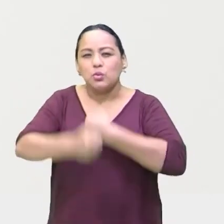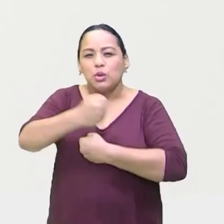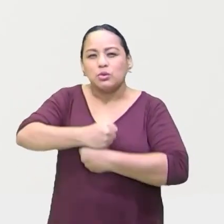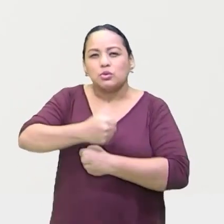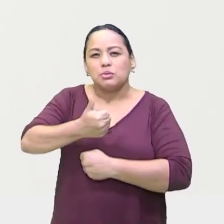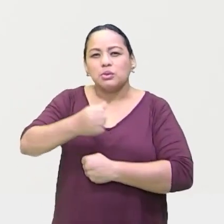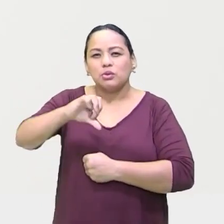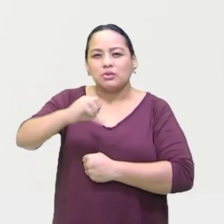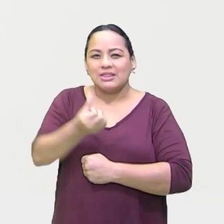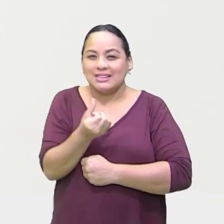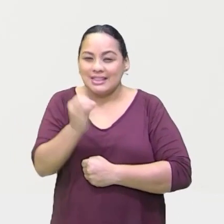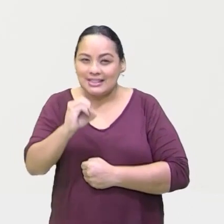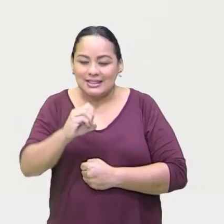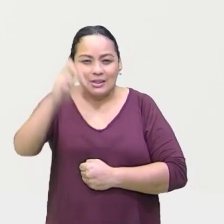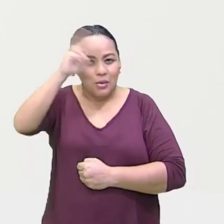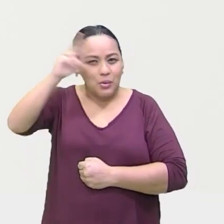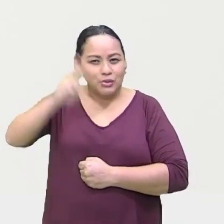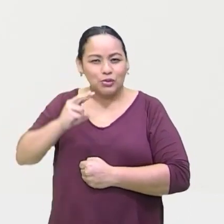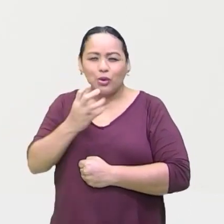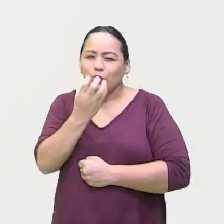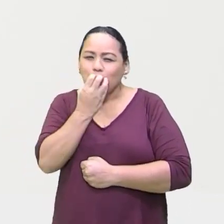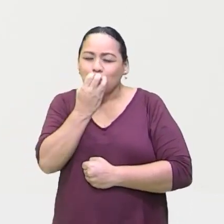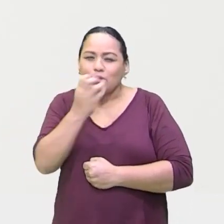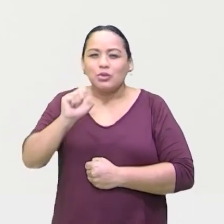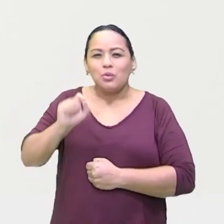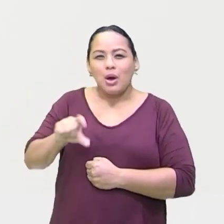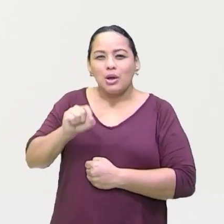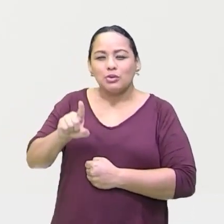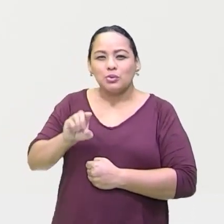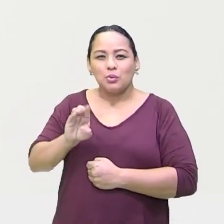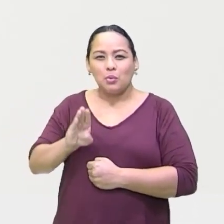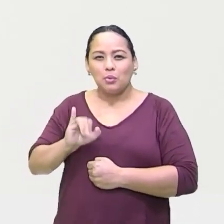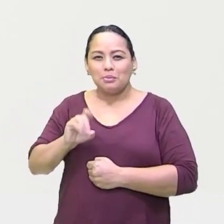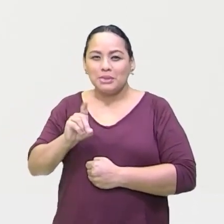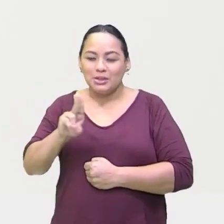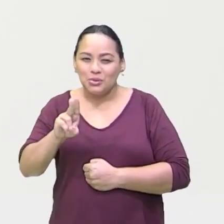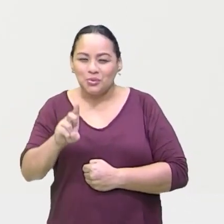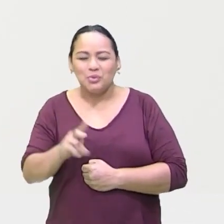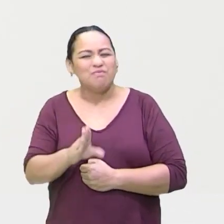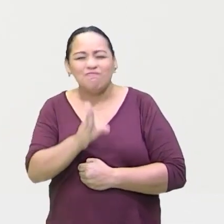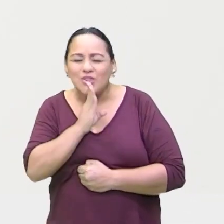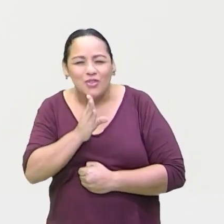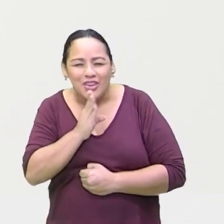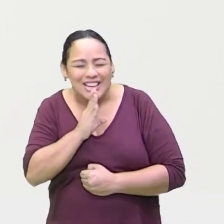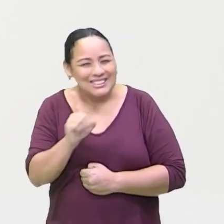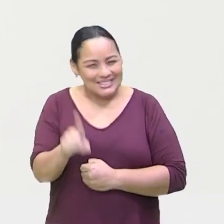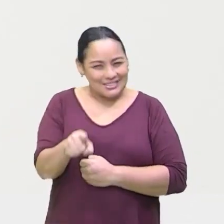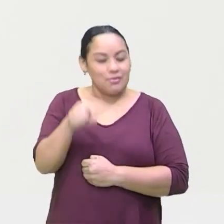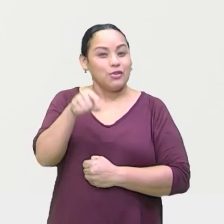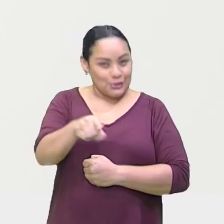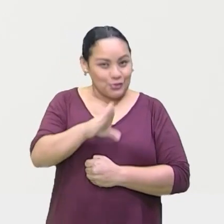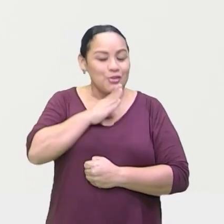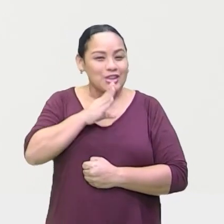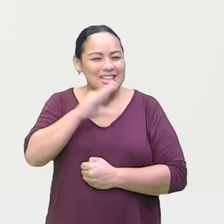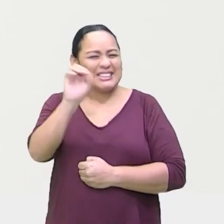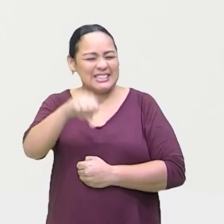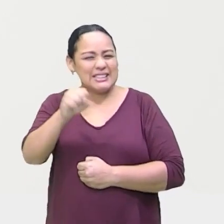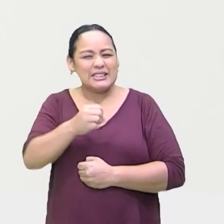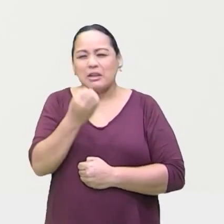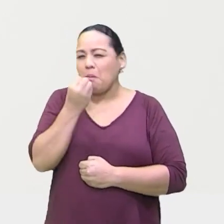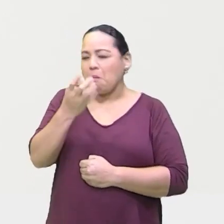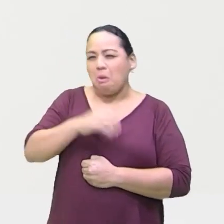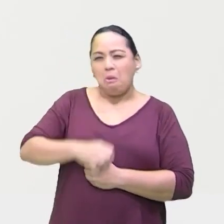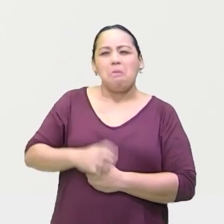1960, no jornal Folha de São Paulo. Quem não conhece Maurício de Souza, né, crianças? Grande